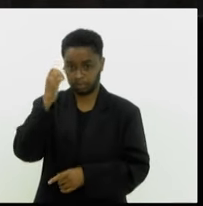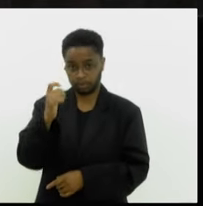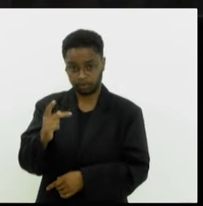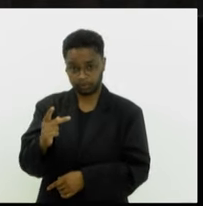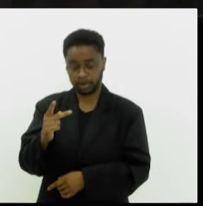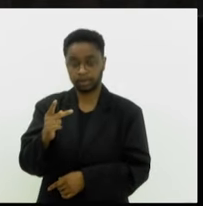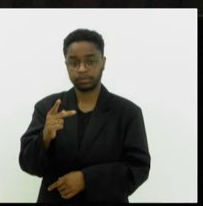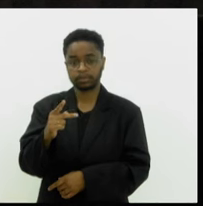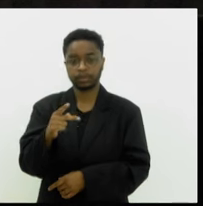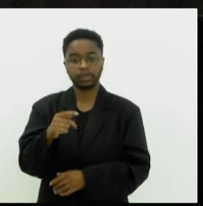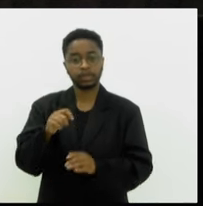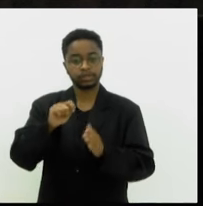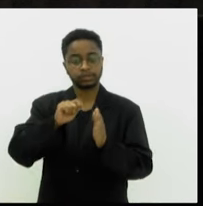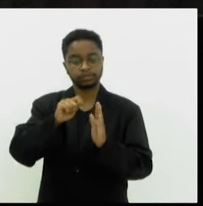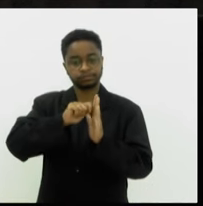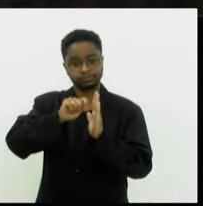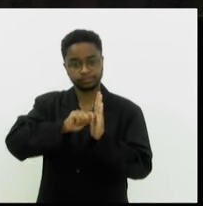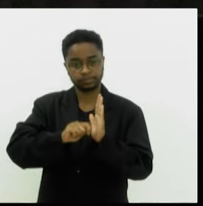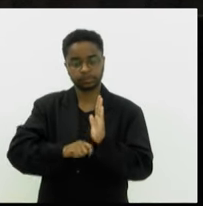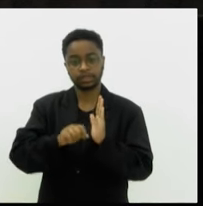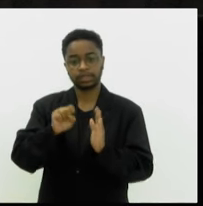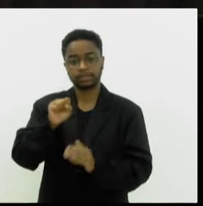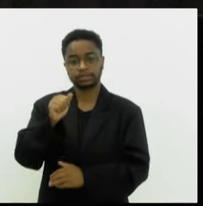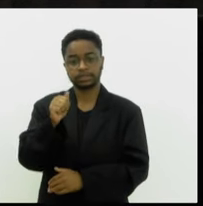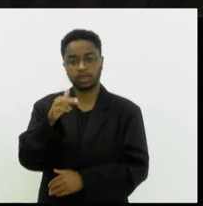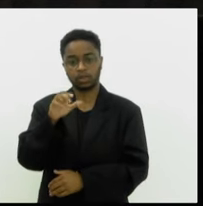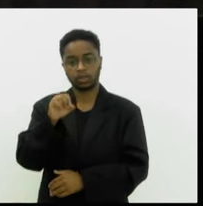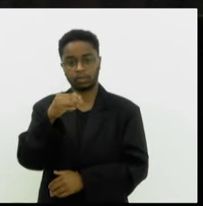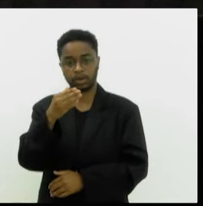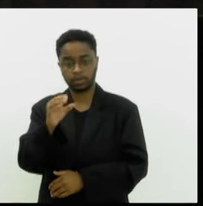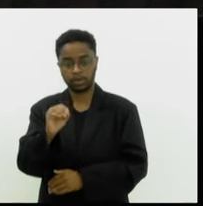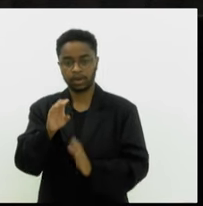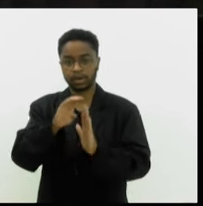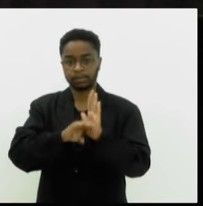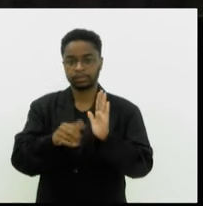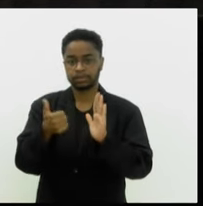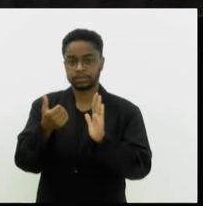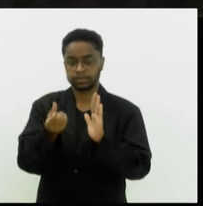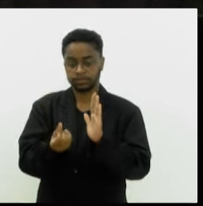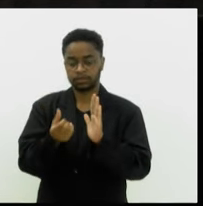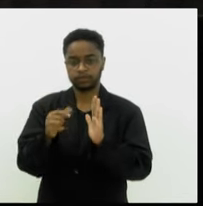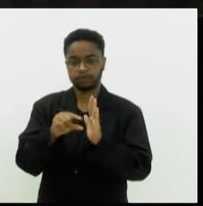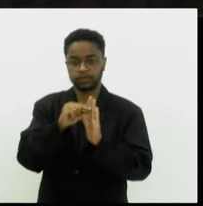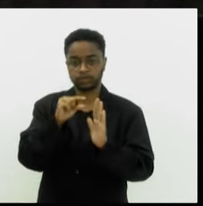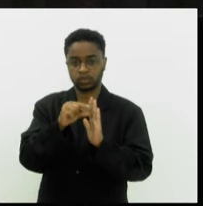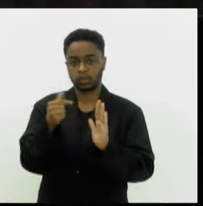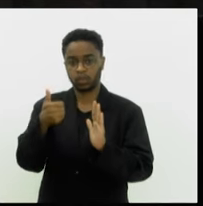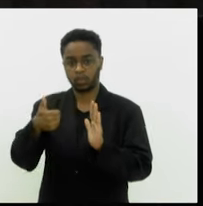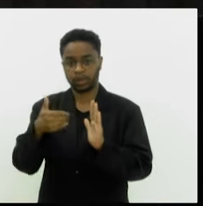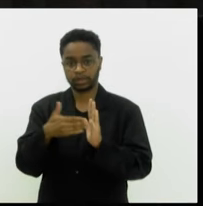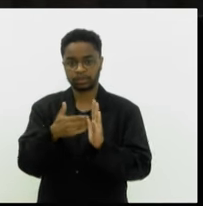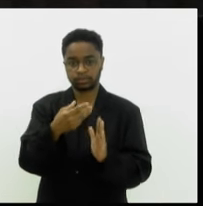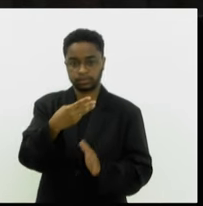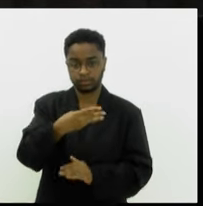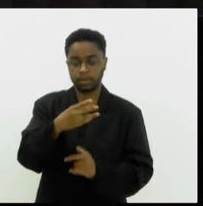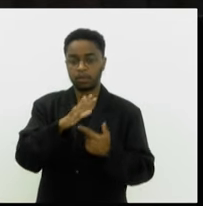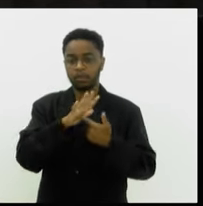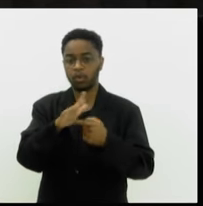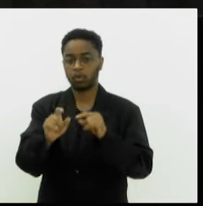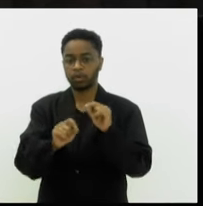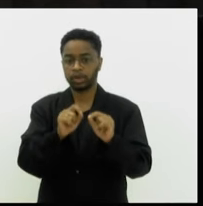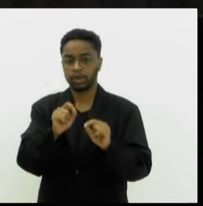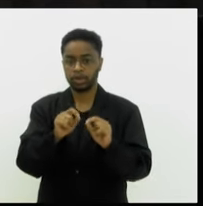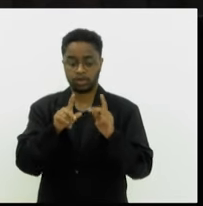pelo sábio Salomão, Provérbios capítulo 16, versículo 1 ao 3, diz assim: o coração do